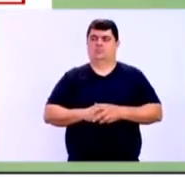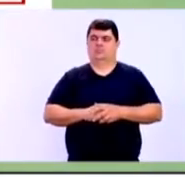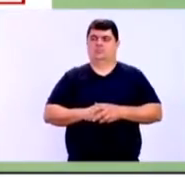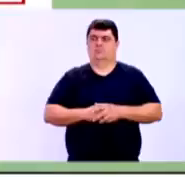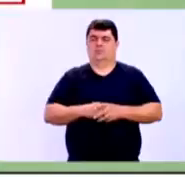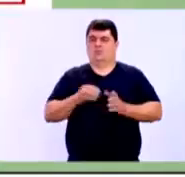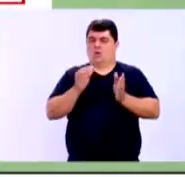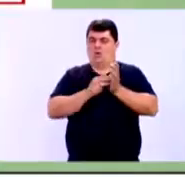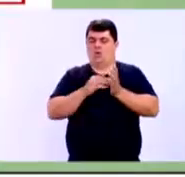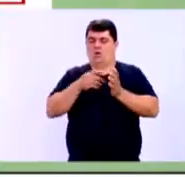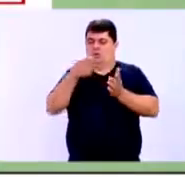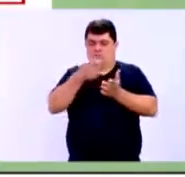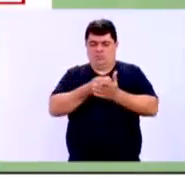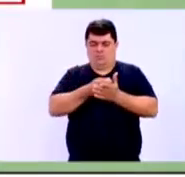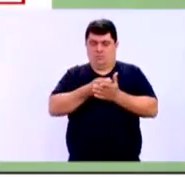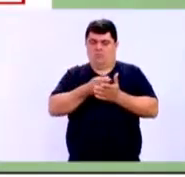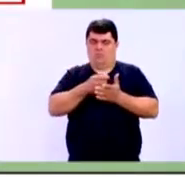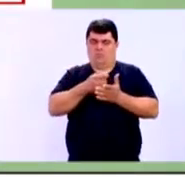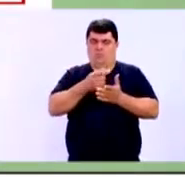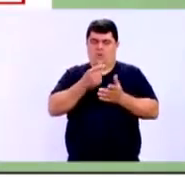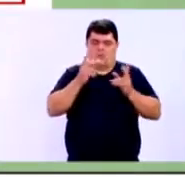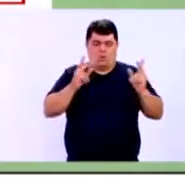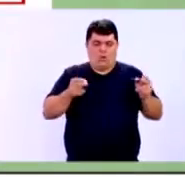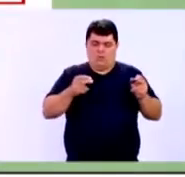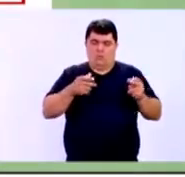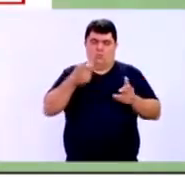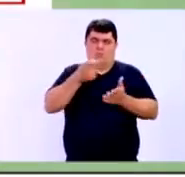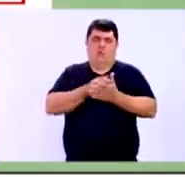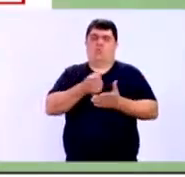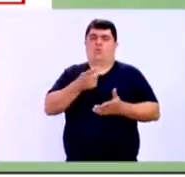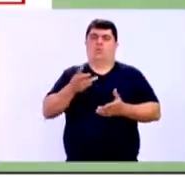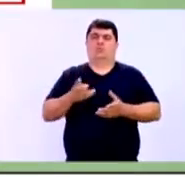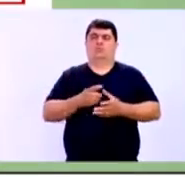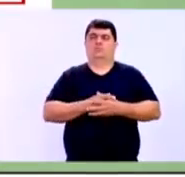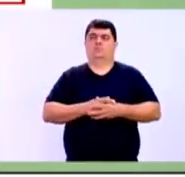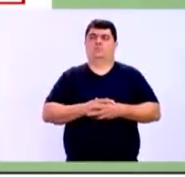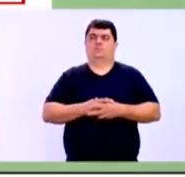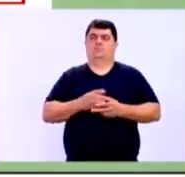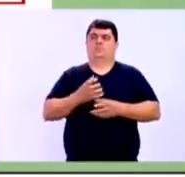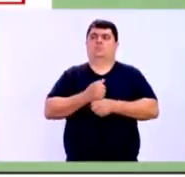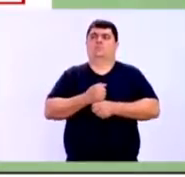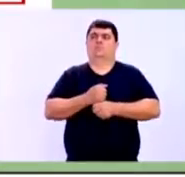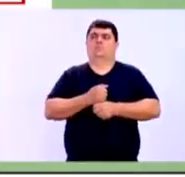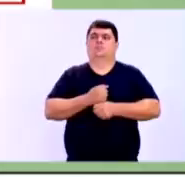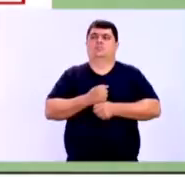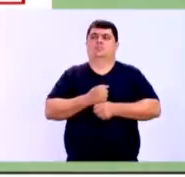200, não é isso, professor? De forma que, somando